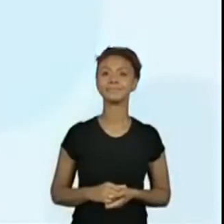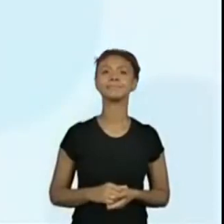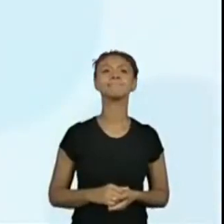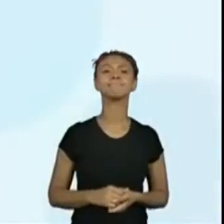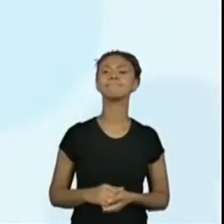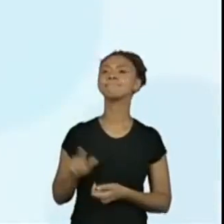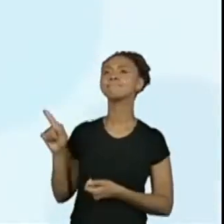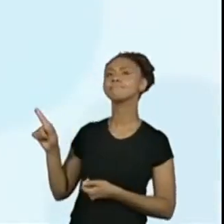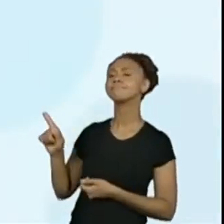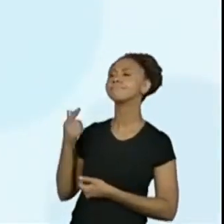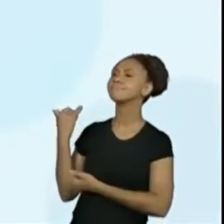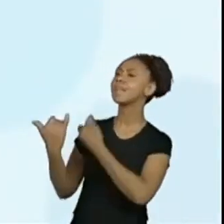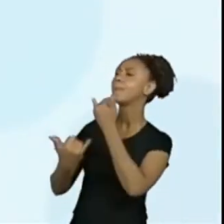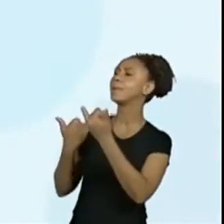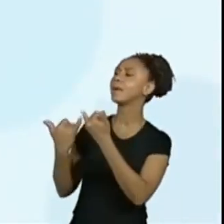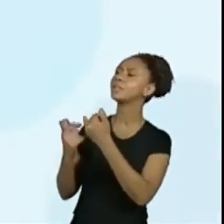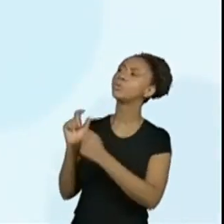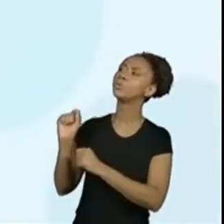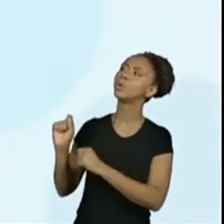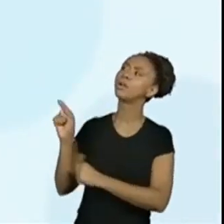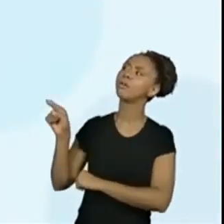Que brincadeira é esta?